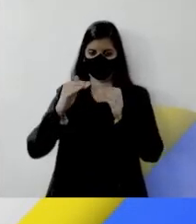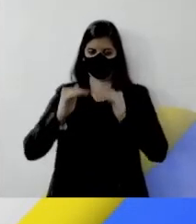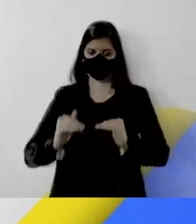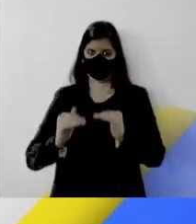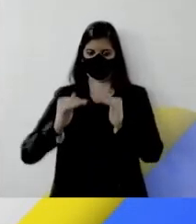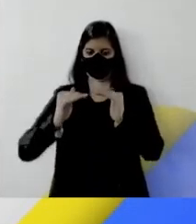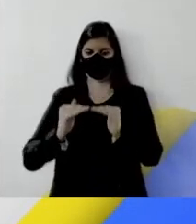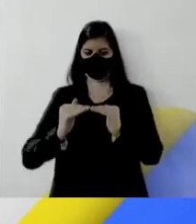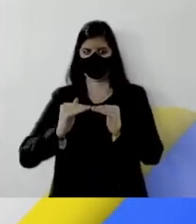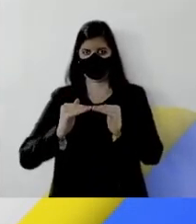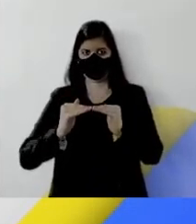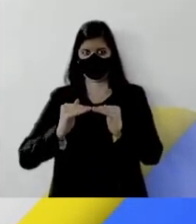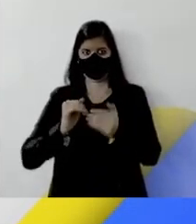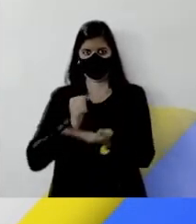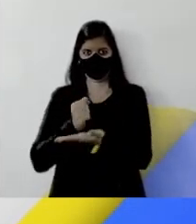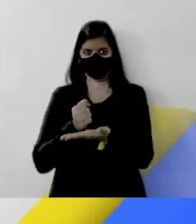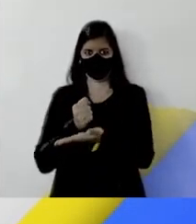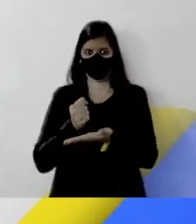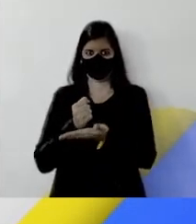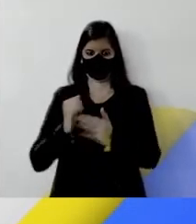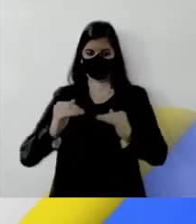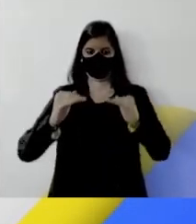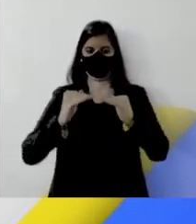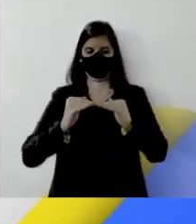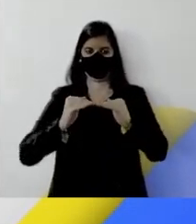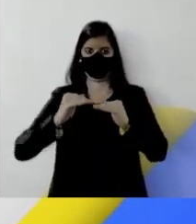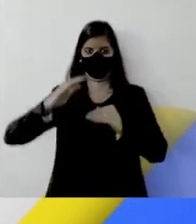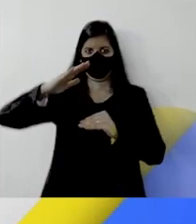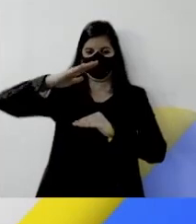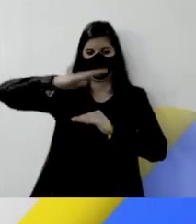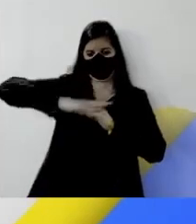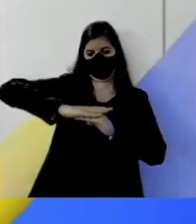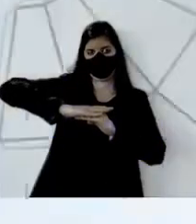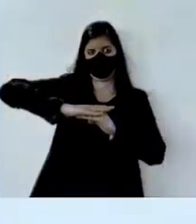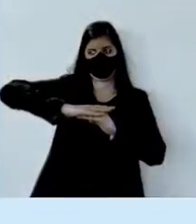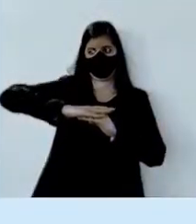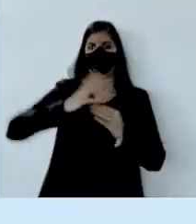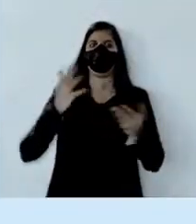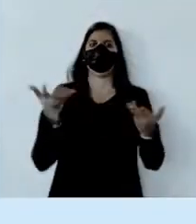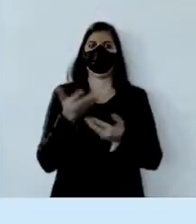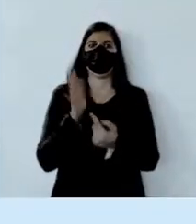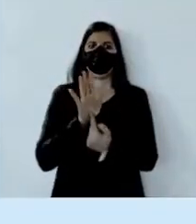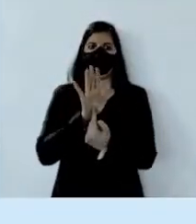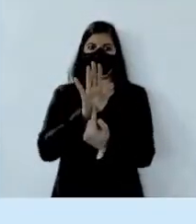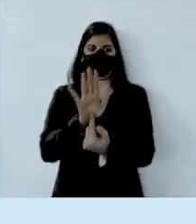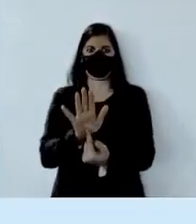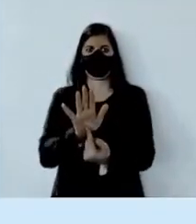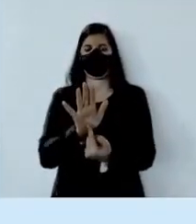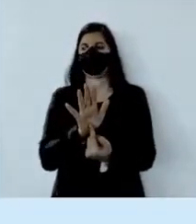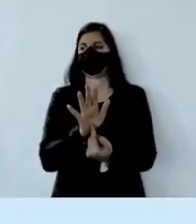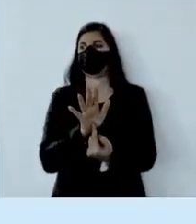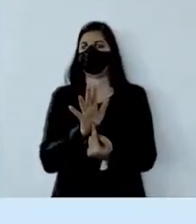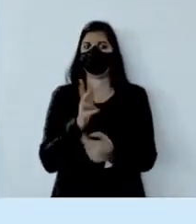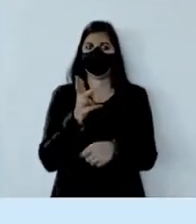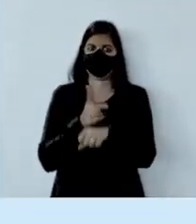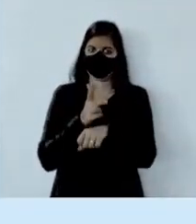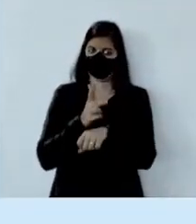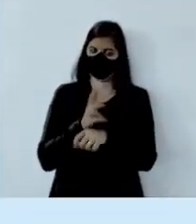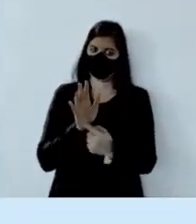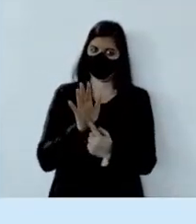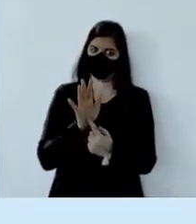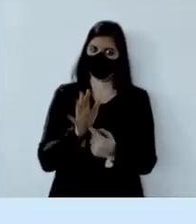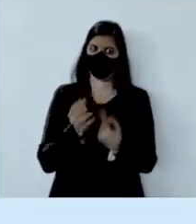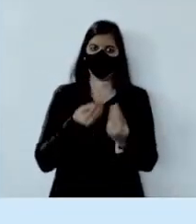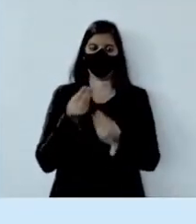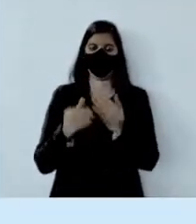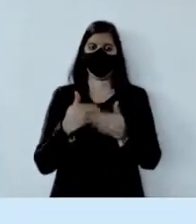o que se resulta no tronco de pirâmide. Agora a gente vai apresentar para vocês um pequeno vídeo para mostrar como é